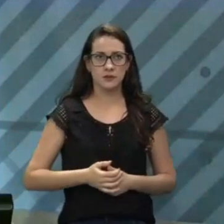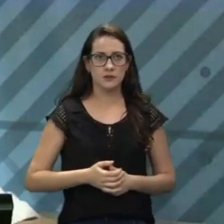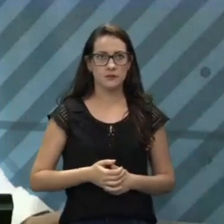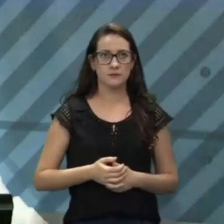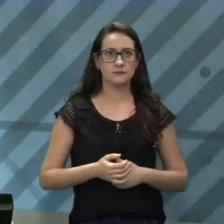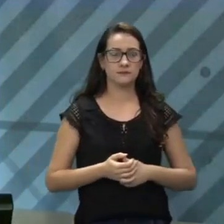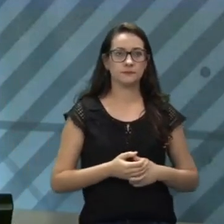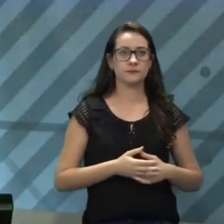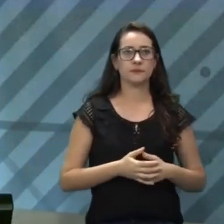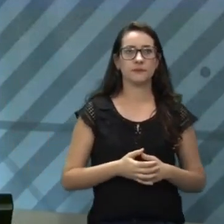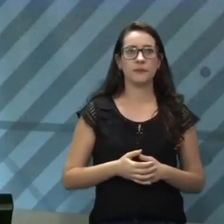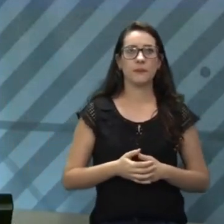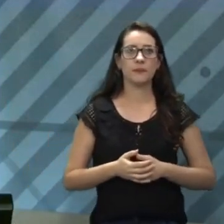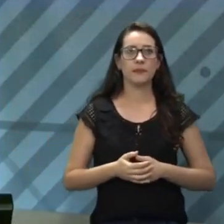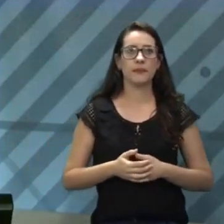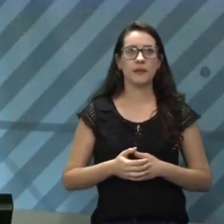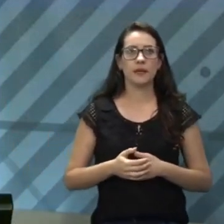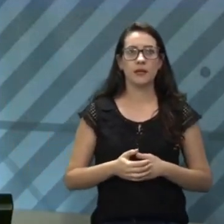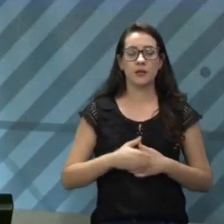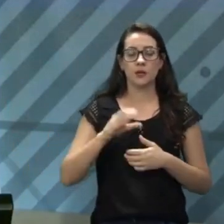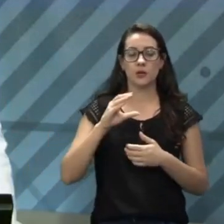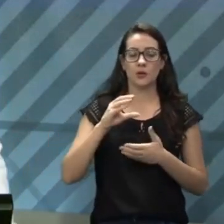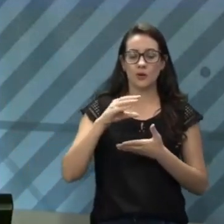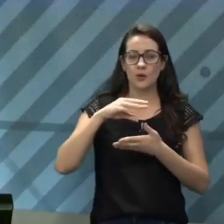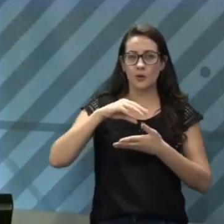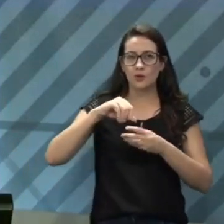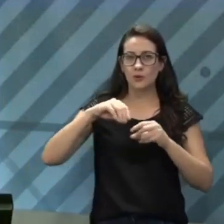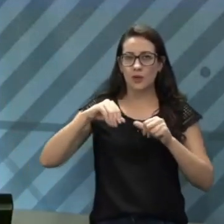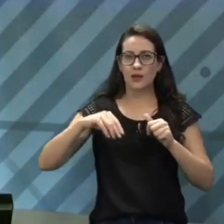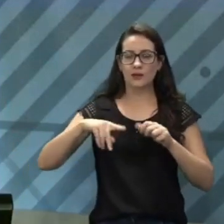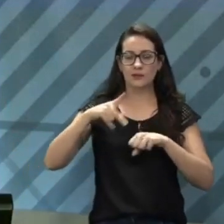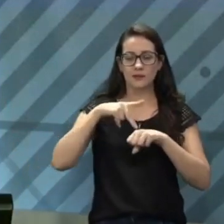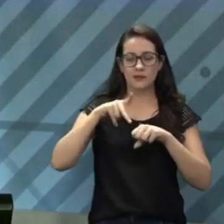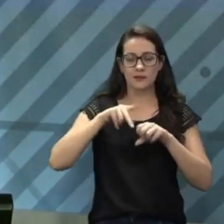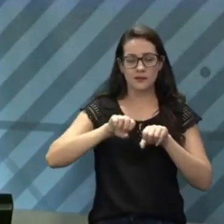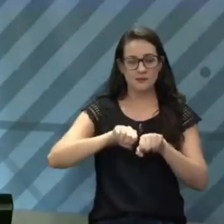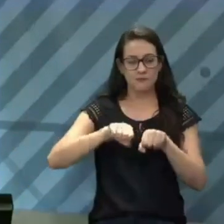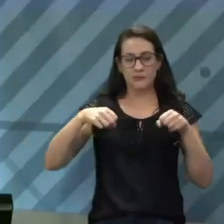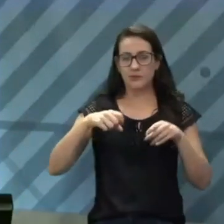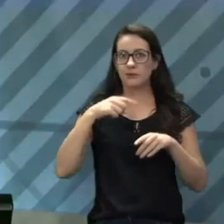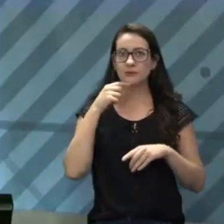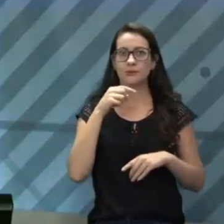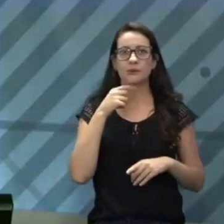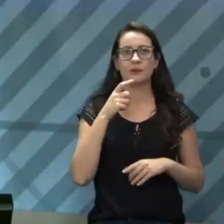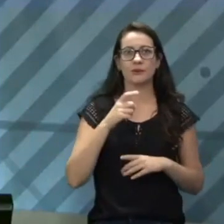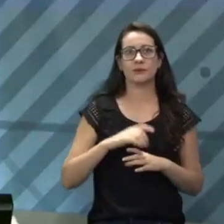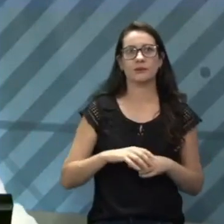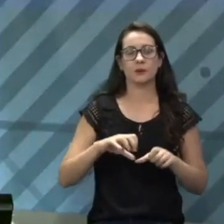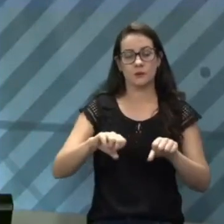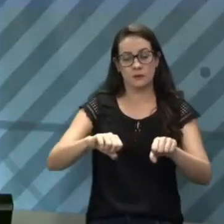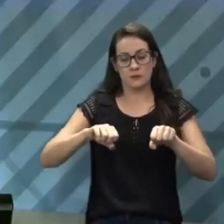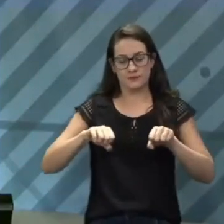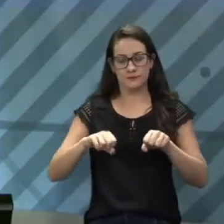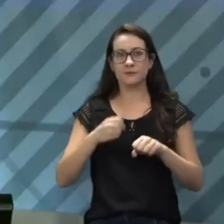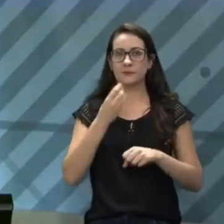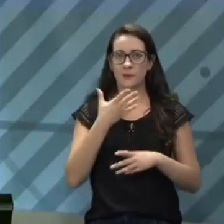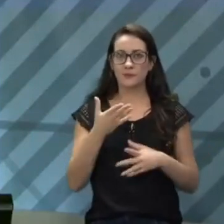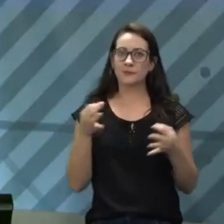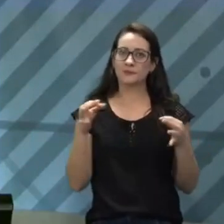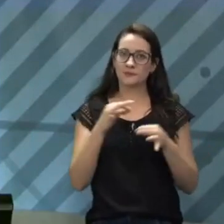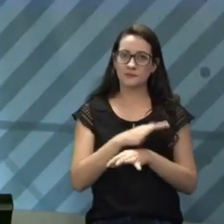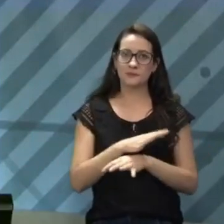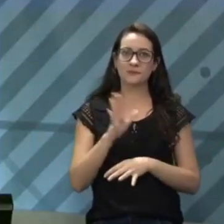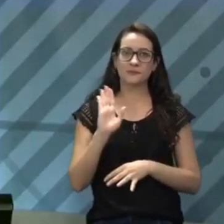o concreto não vence a tração, a gente não pode ter o fendilhamento correndo dentro do nosso elemento, tá bom? Então, por hoje é só e até